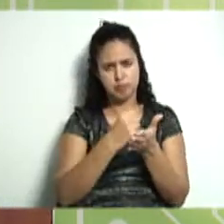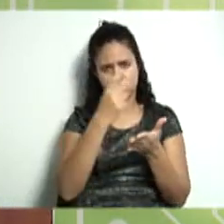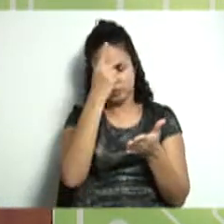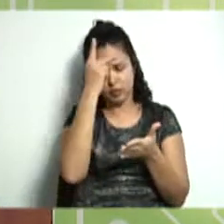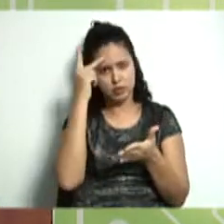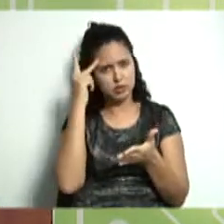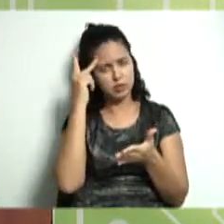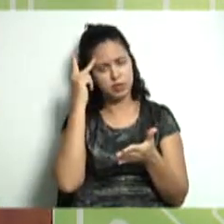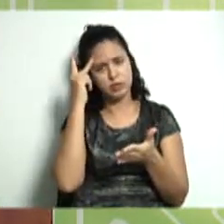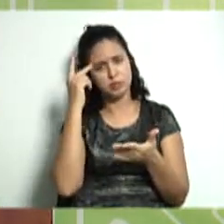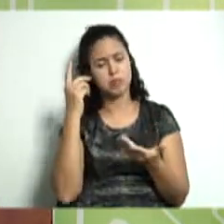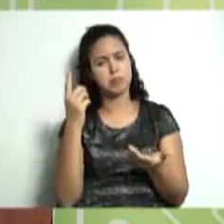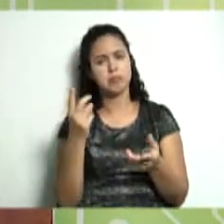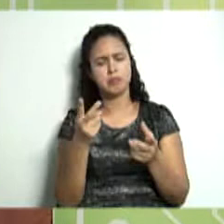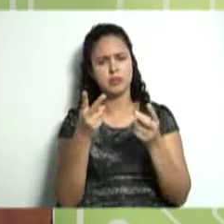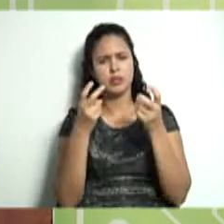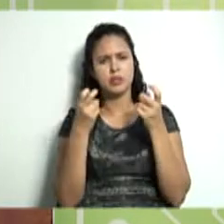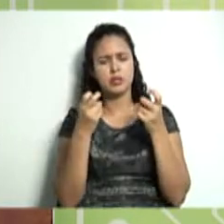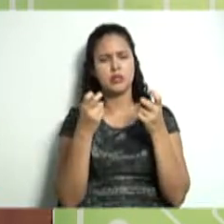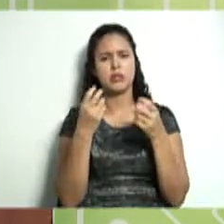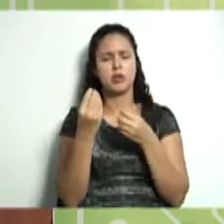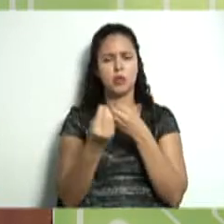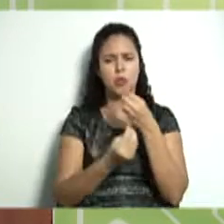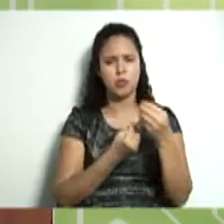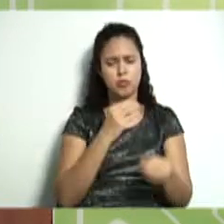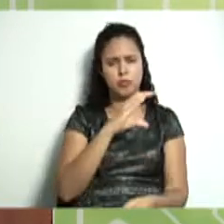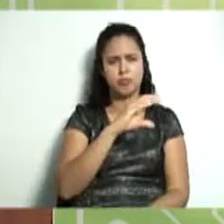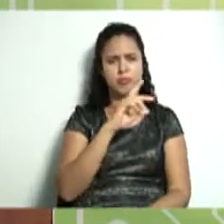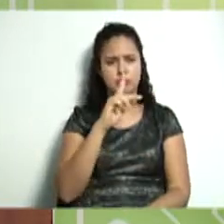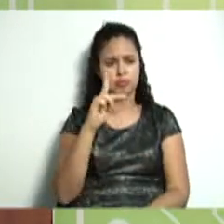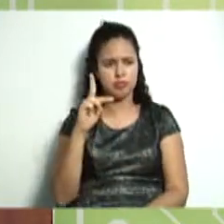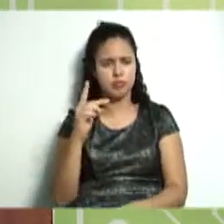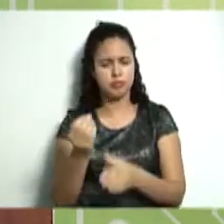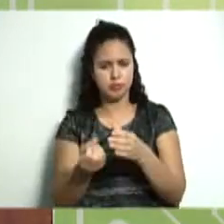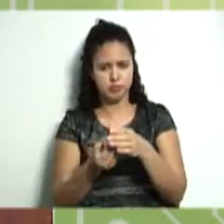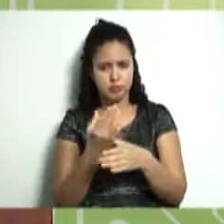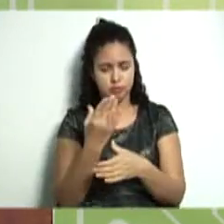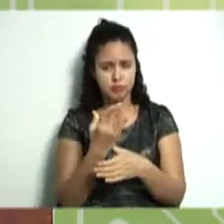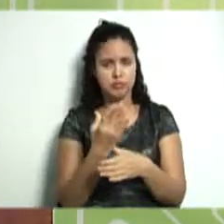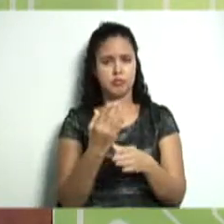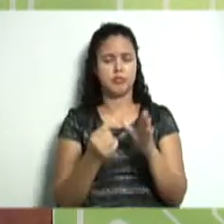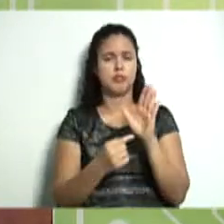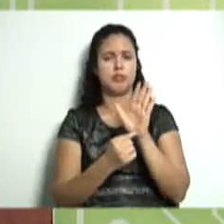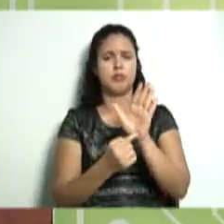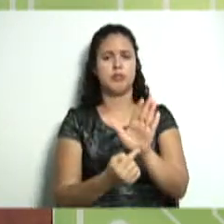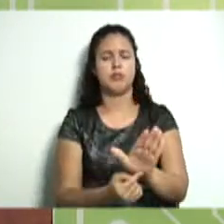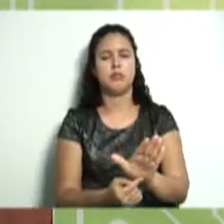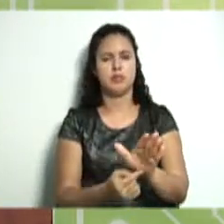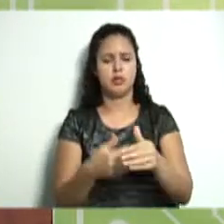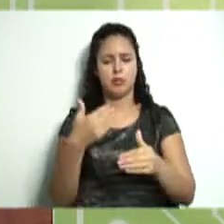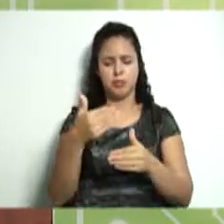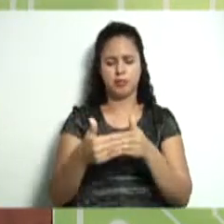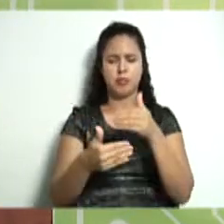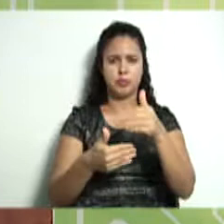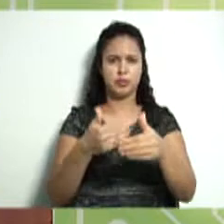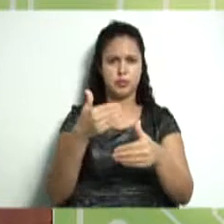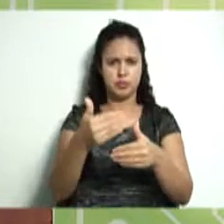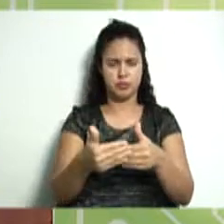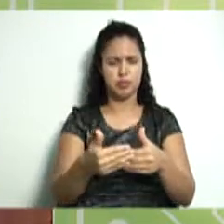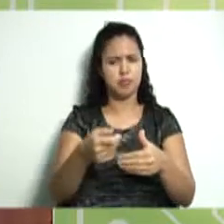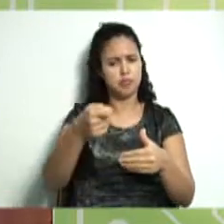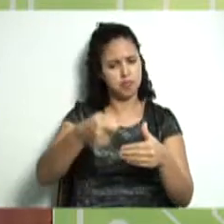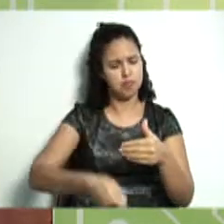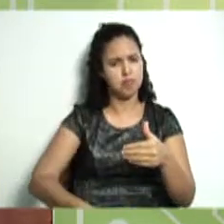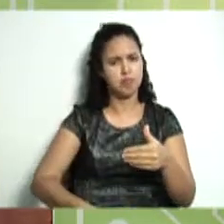ramos? Vejam que como a cooperativa produz ou promove desenvolvimento